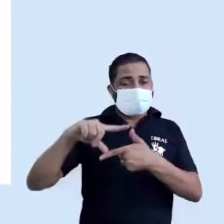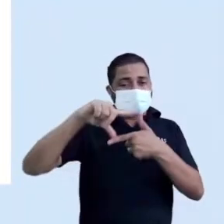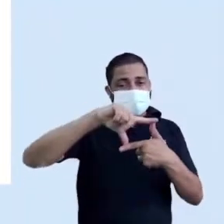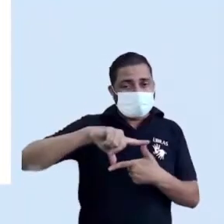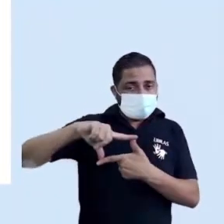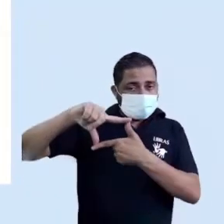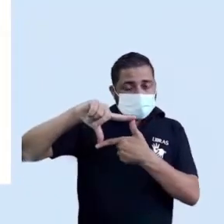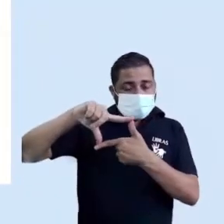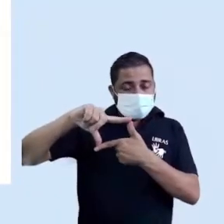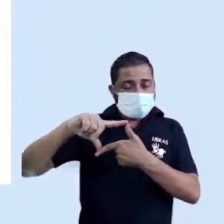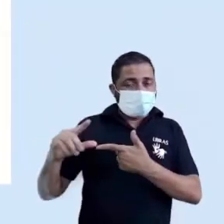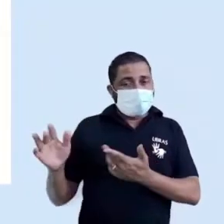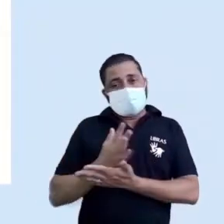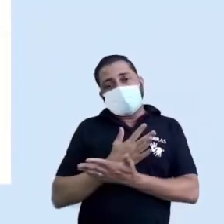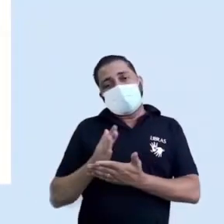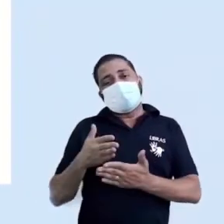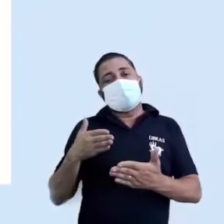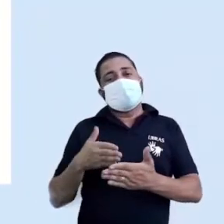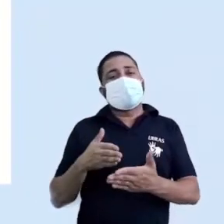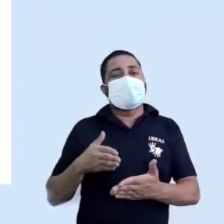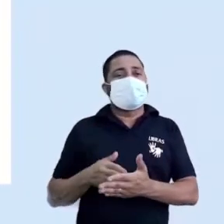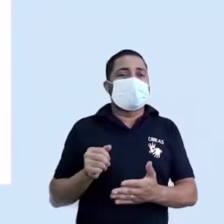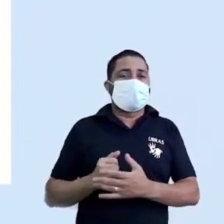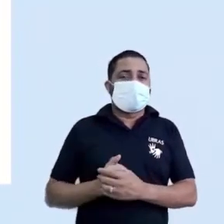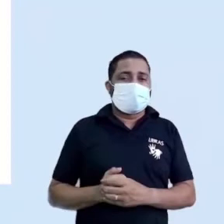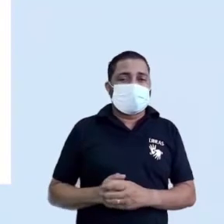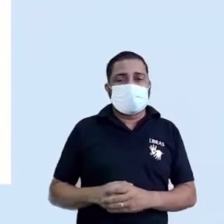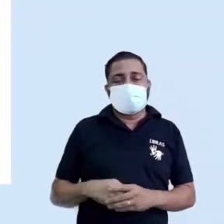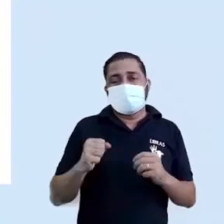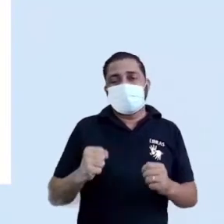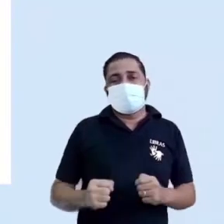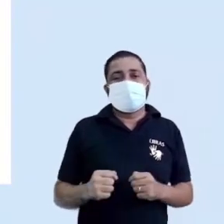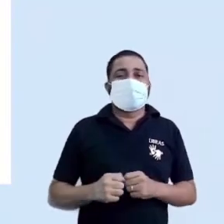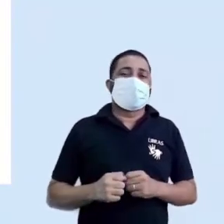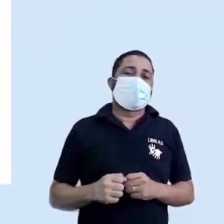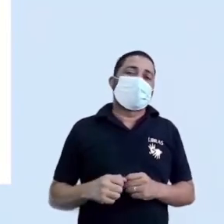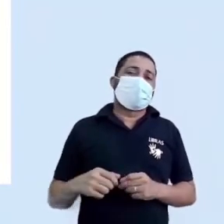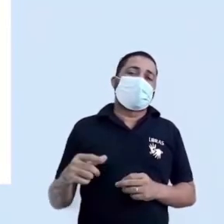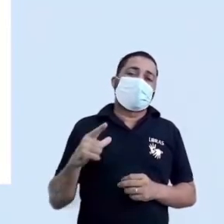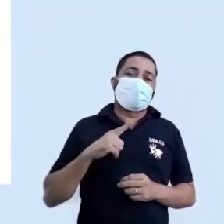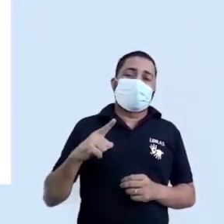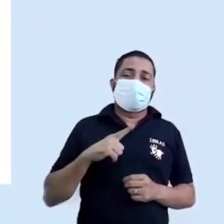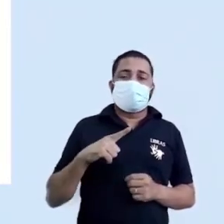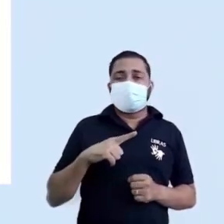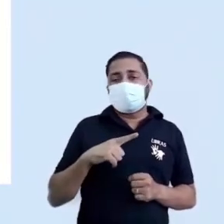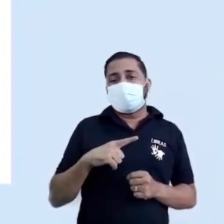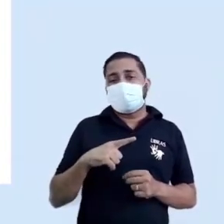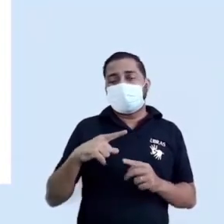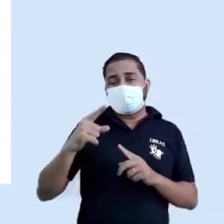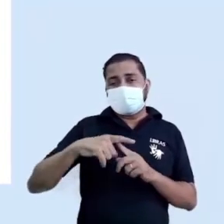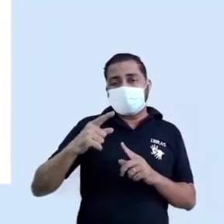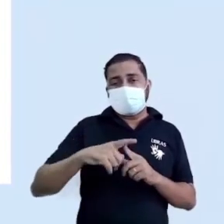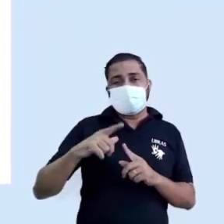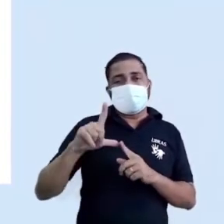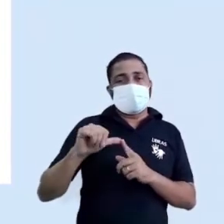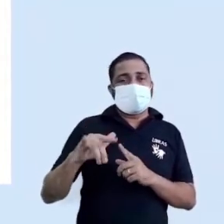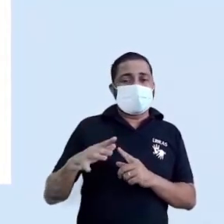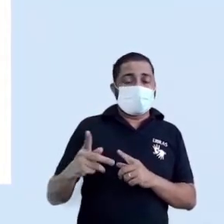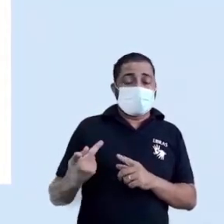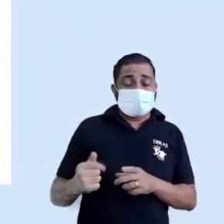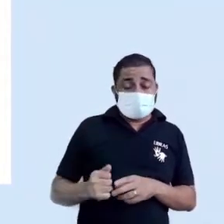enquadramentos, e algumas linhas compositivas que a gente pode inclusive usar, esse tipo de linha em